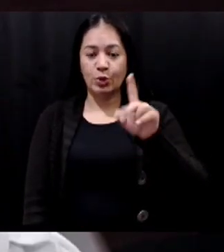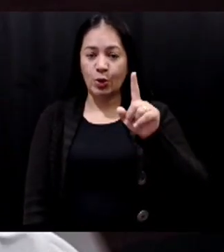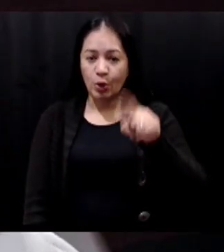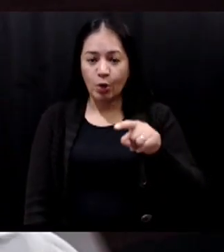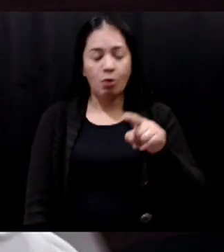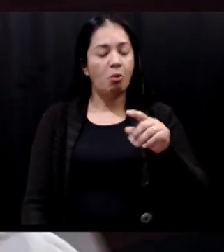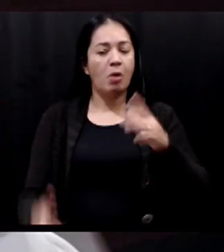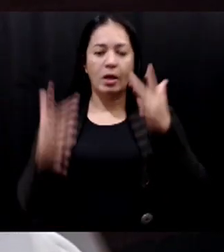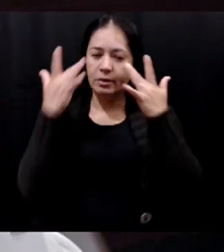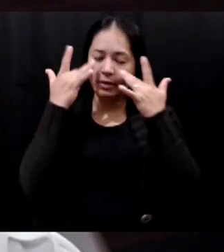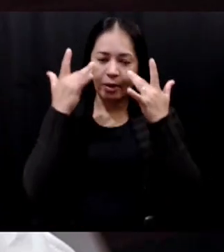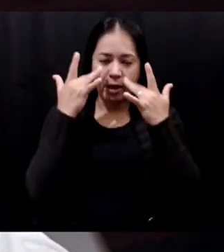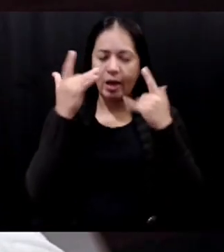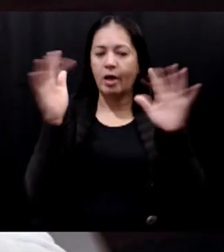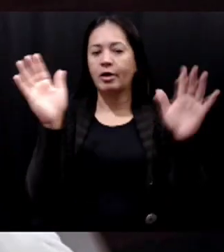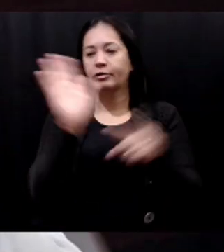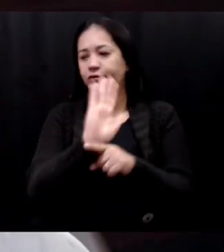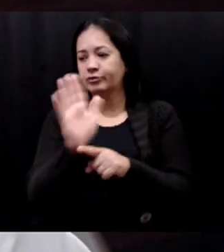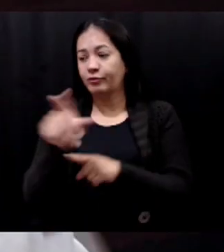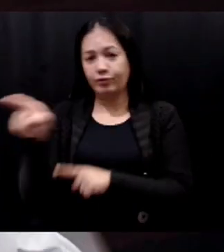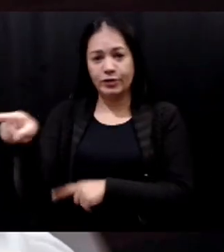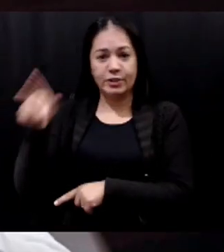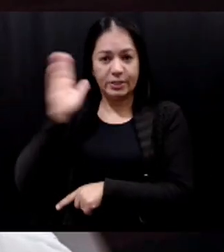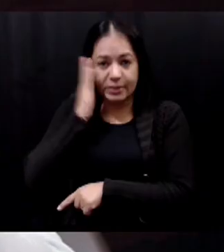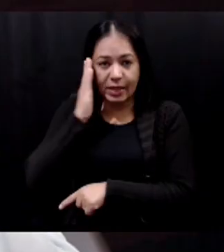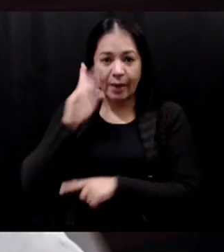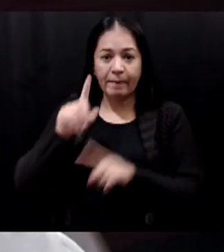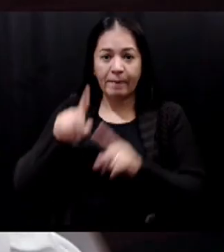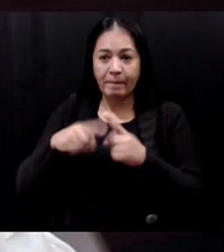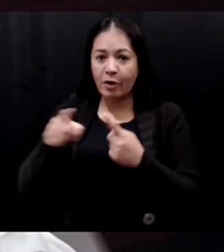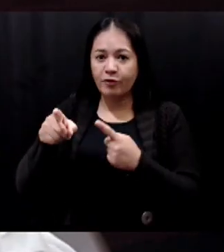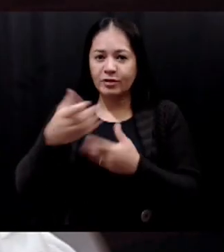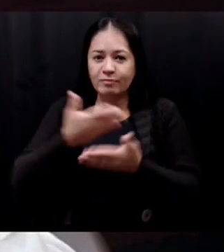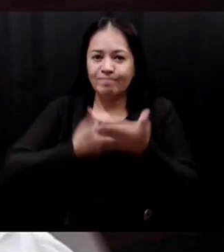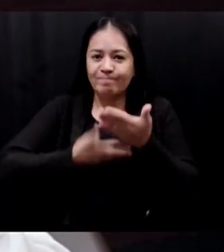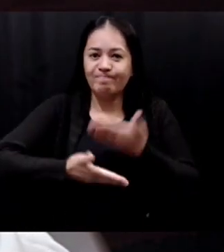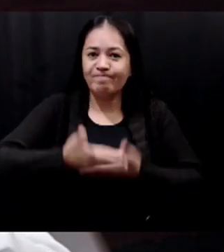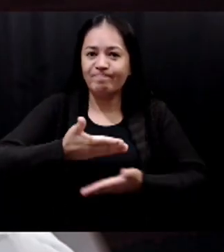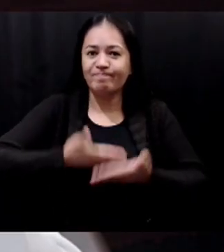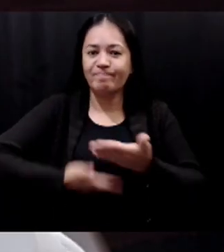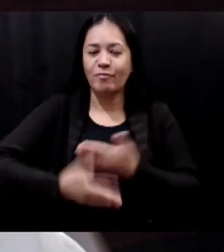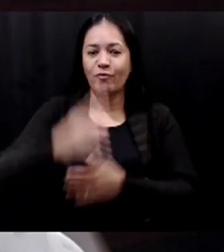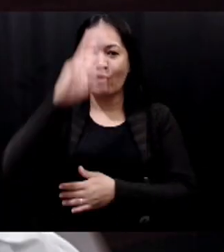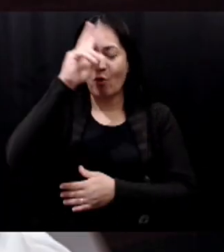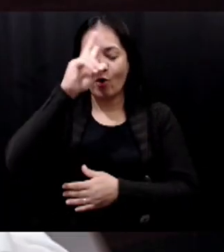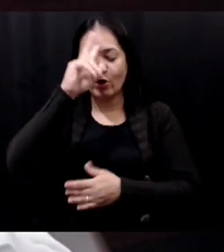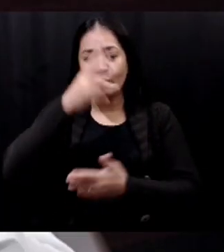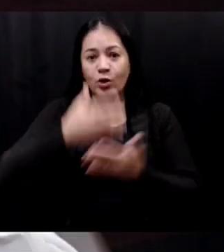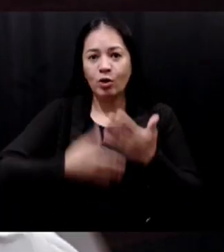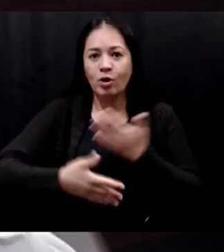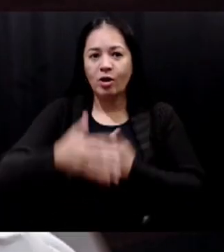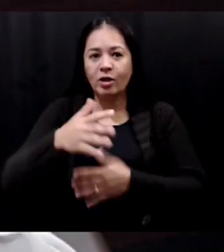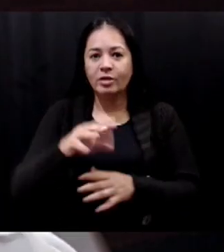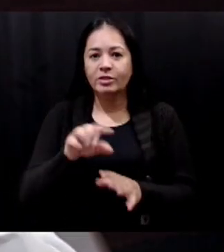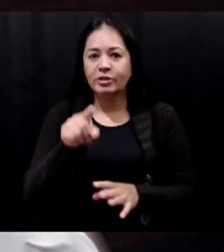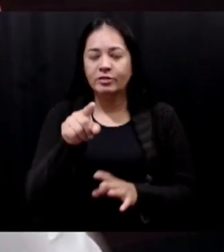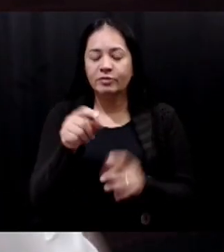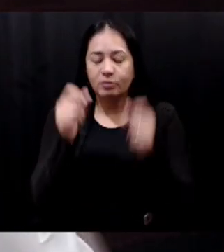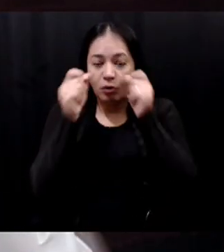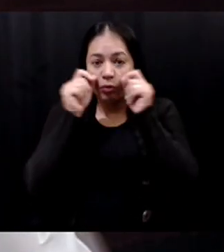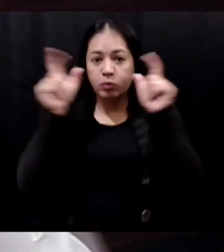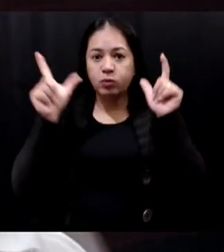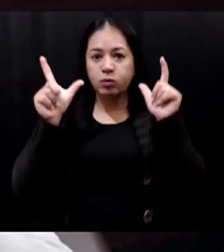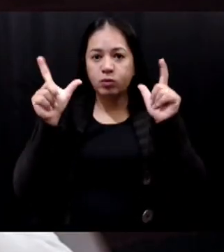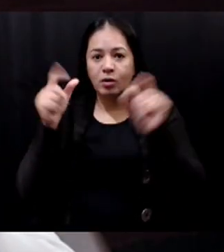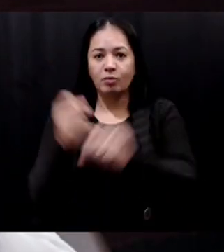diversos personagens, você se envolve com a história do filme e aquilo te desperta uma emoção. Então você está